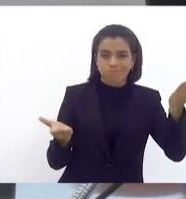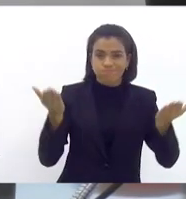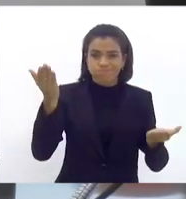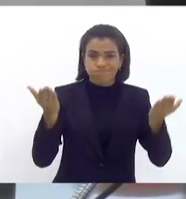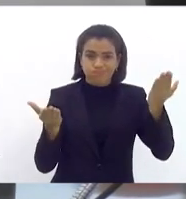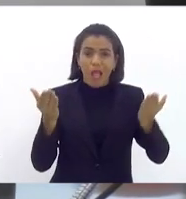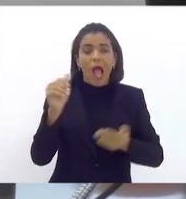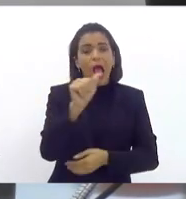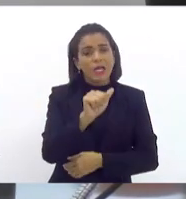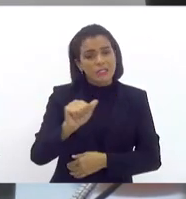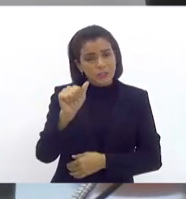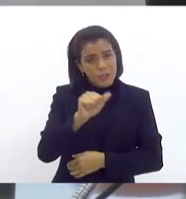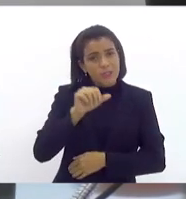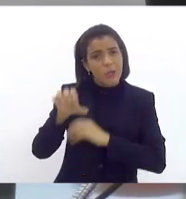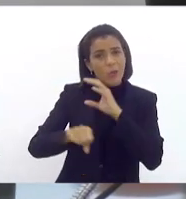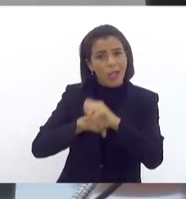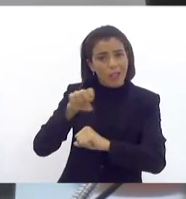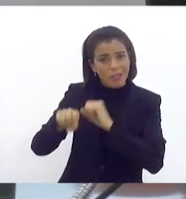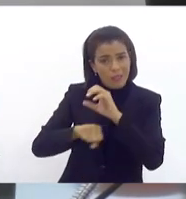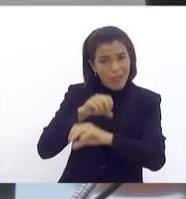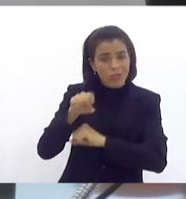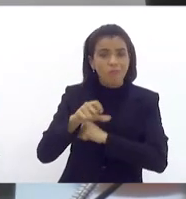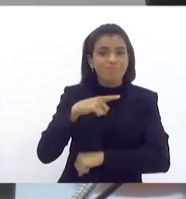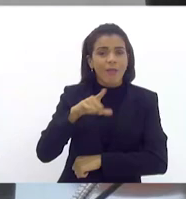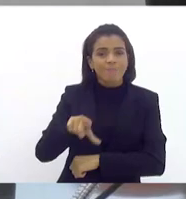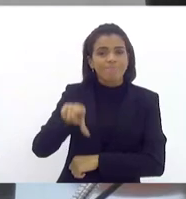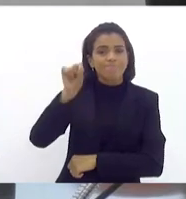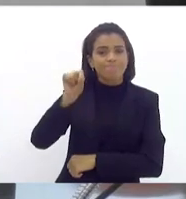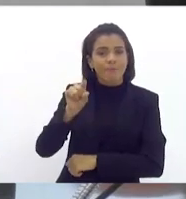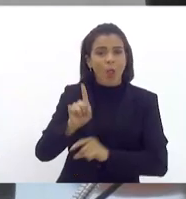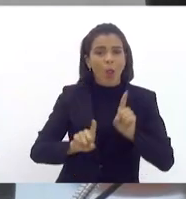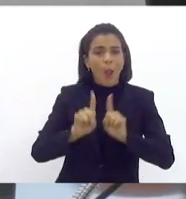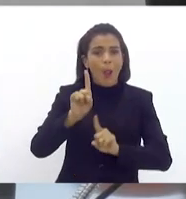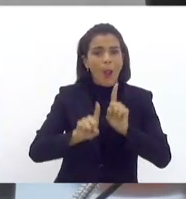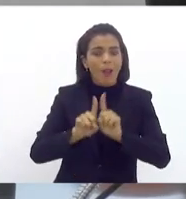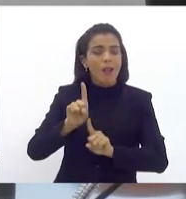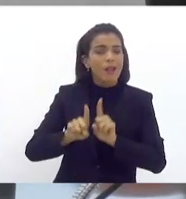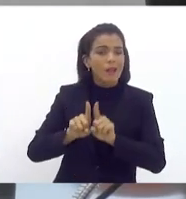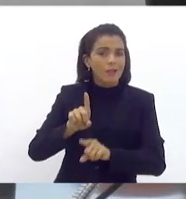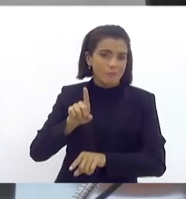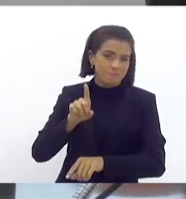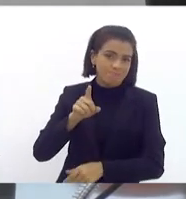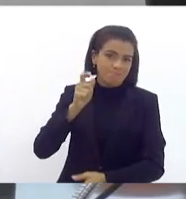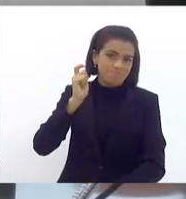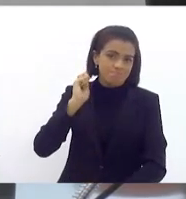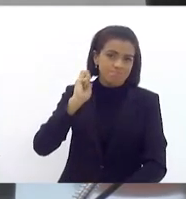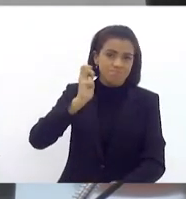de catadores tem preferência nos leilões a serem realizados